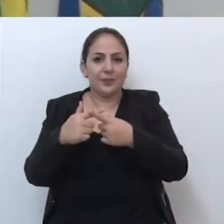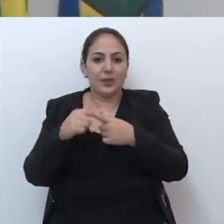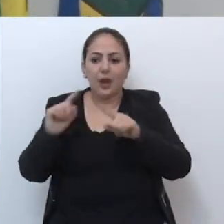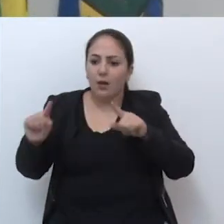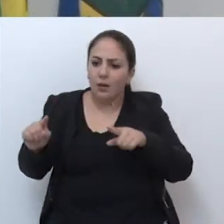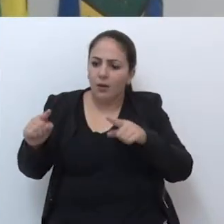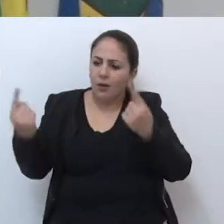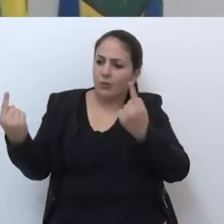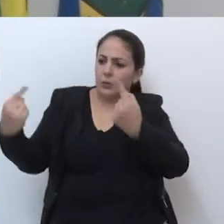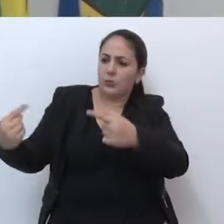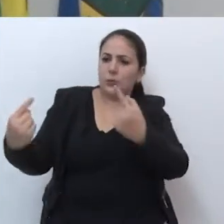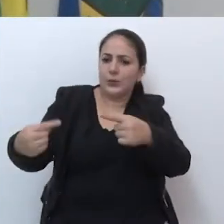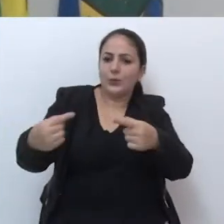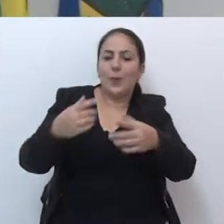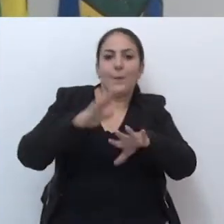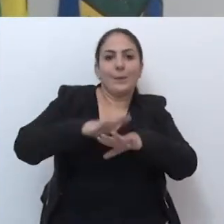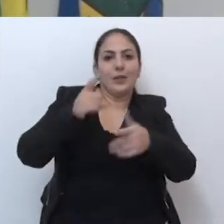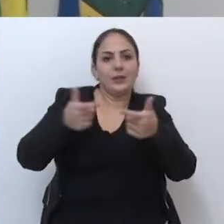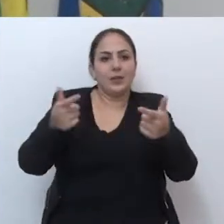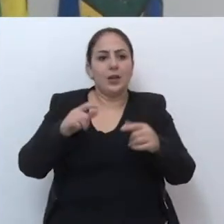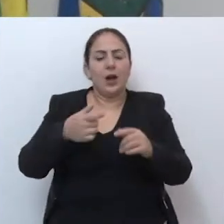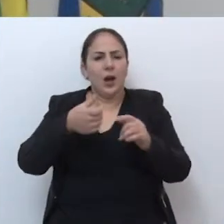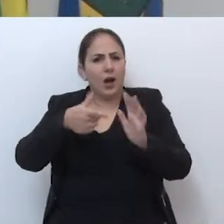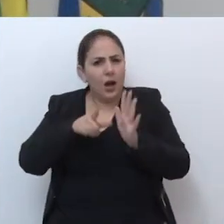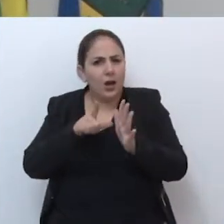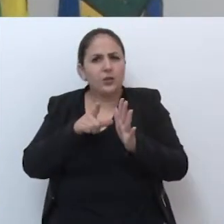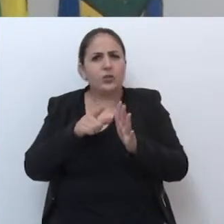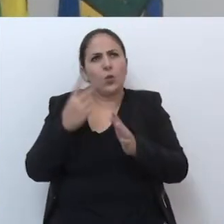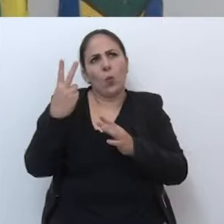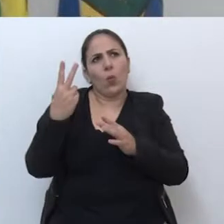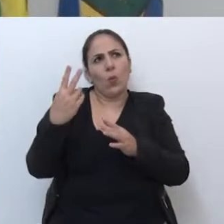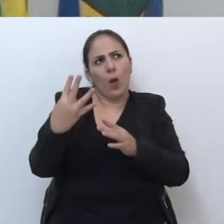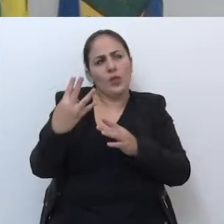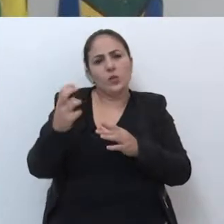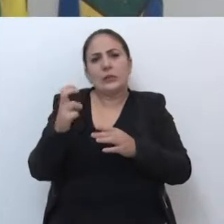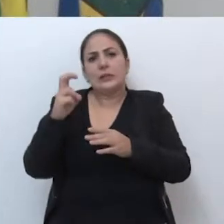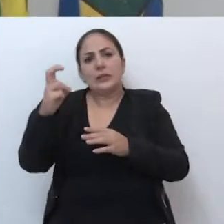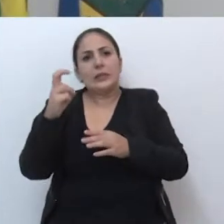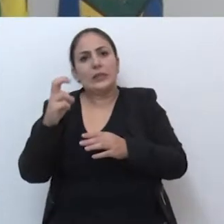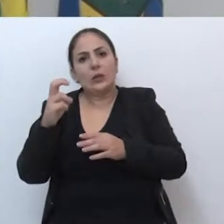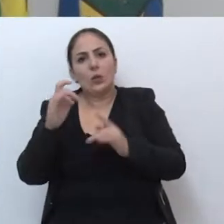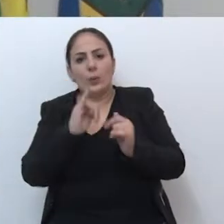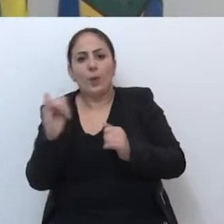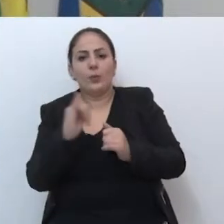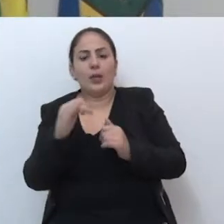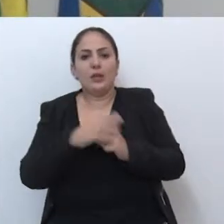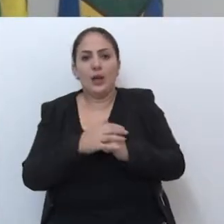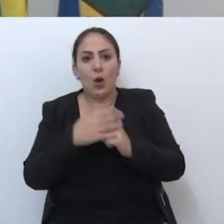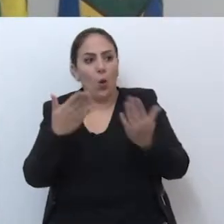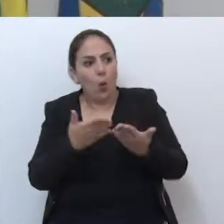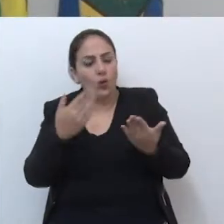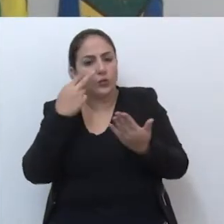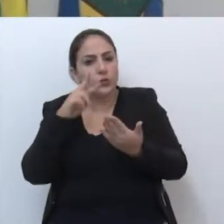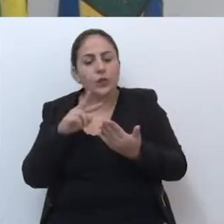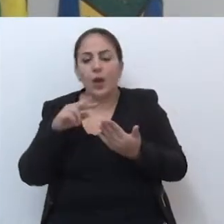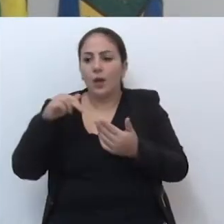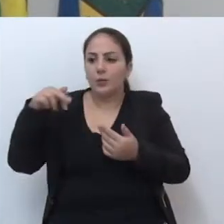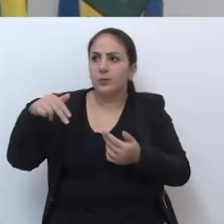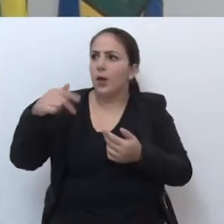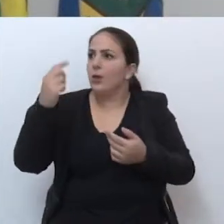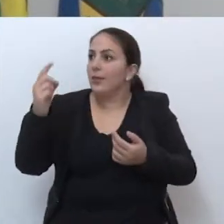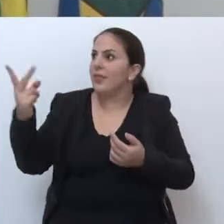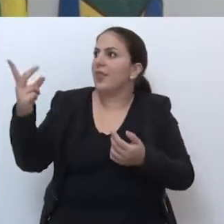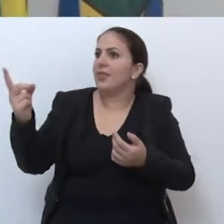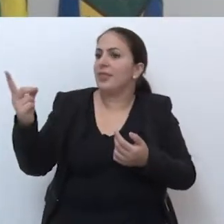concorrência aumentou muito. Antigamente eram 4 ou 5 imobiliárias. Hoje você vai caminhar na Avenida Brasil, tem umas